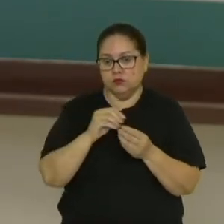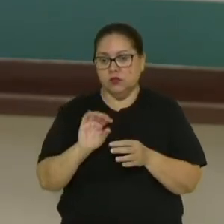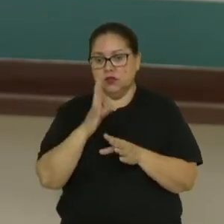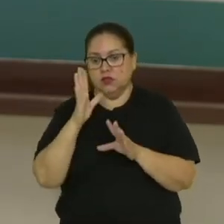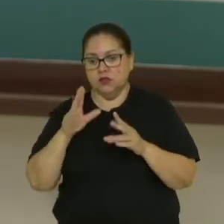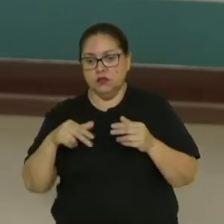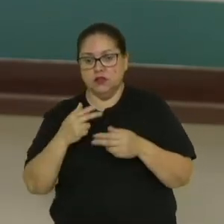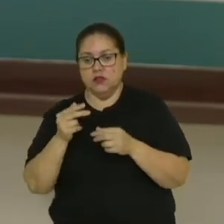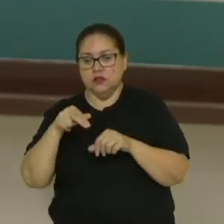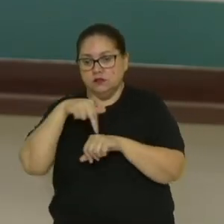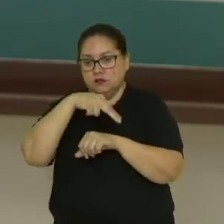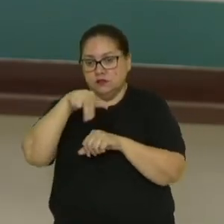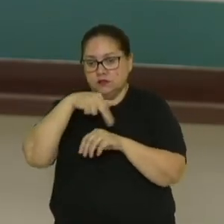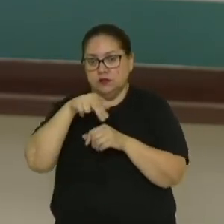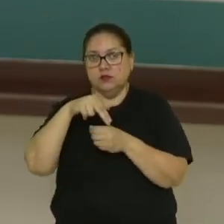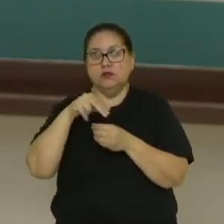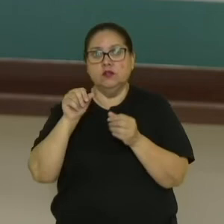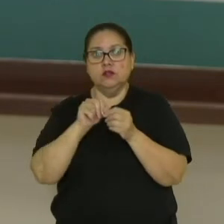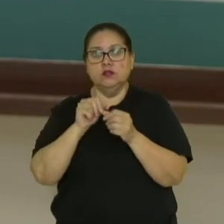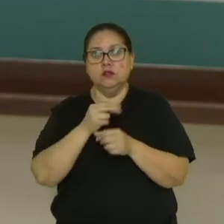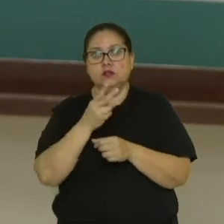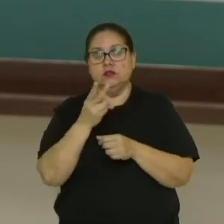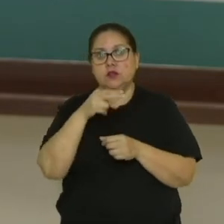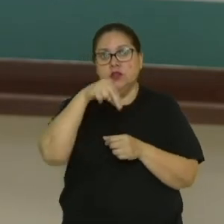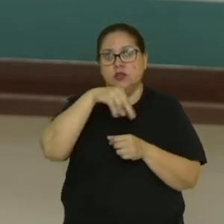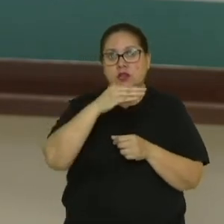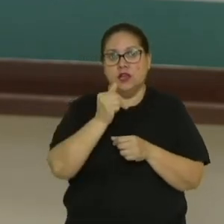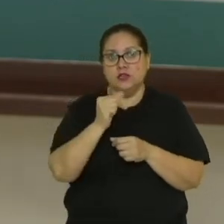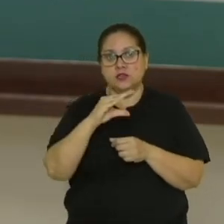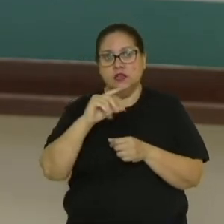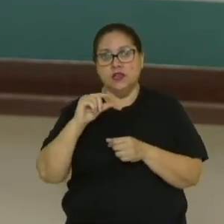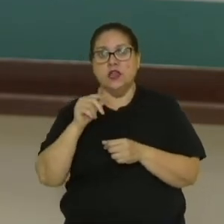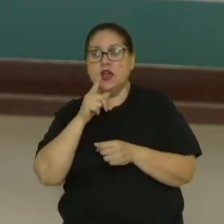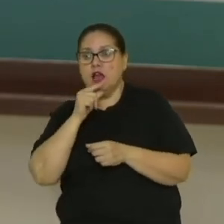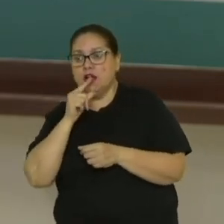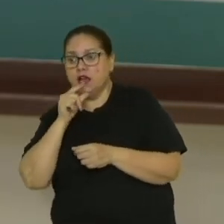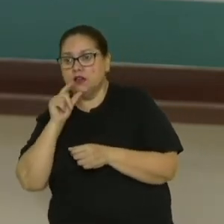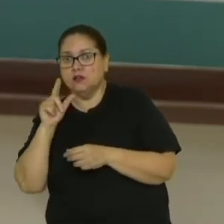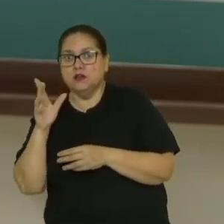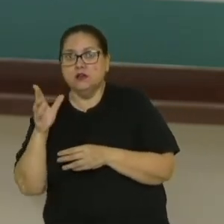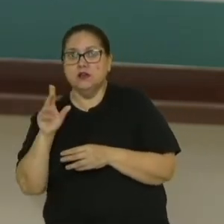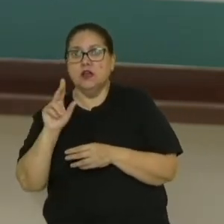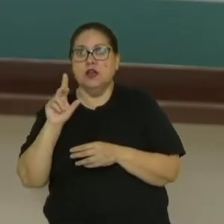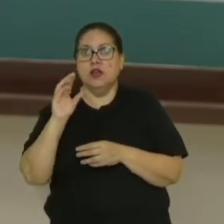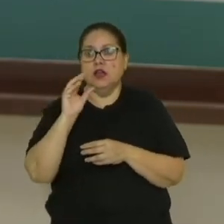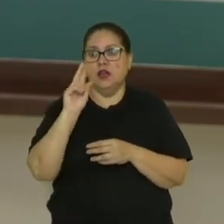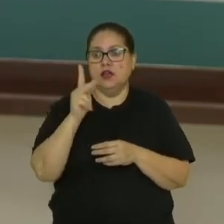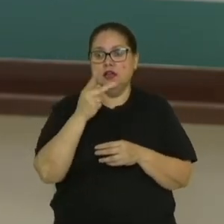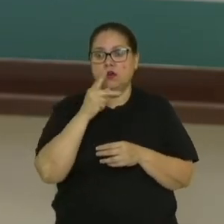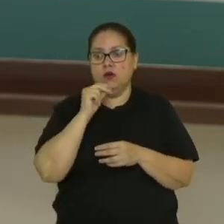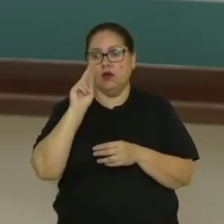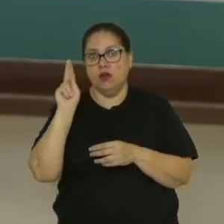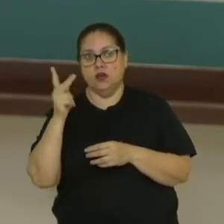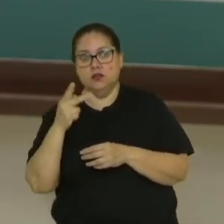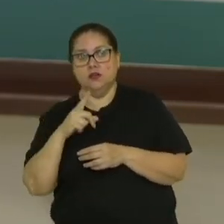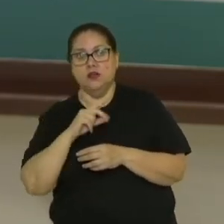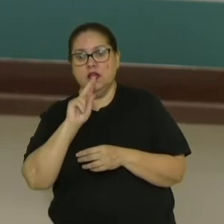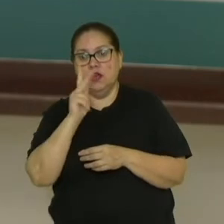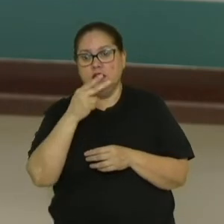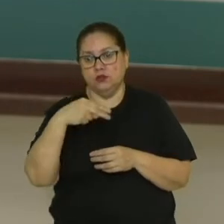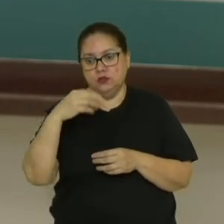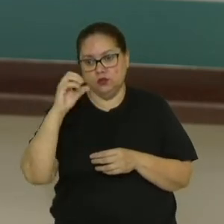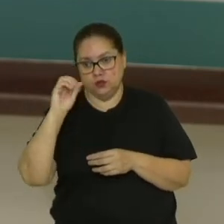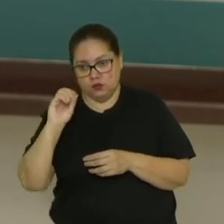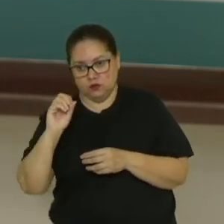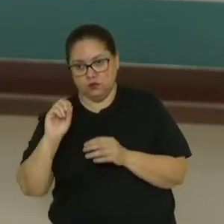uma reação de neutralização, formando o cloreto de sódio e a água, né? Que ali está HOH, mas a gente tem, né, H2O